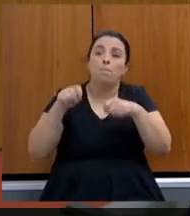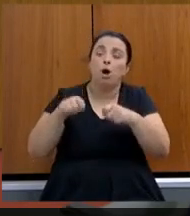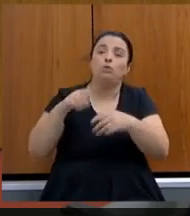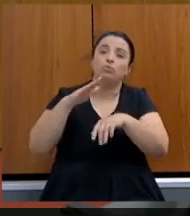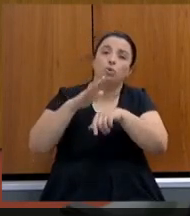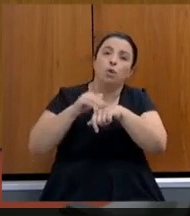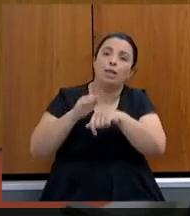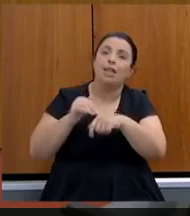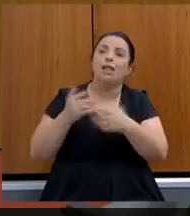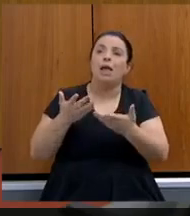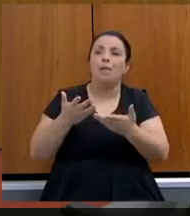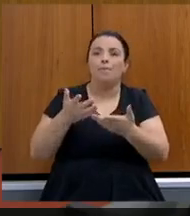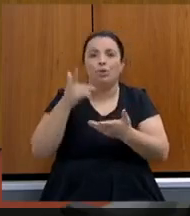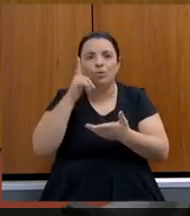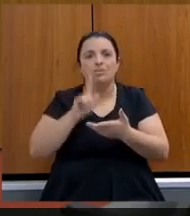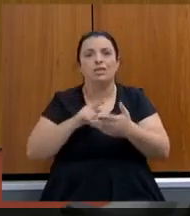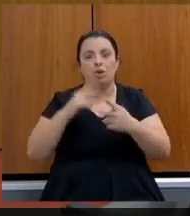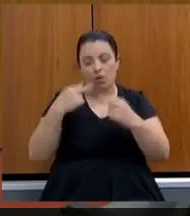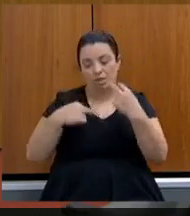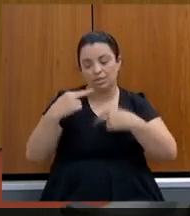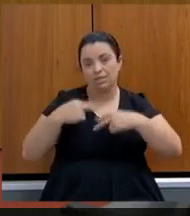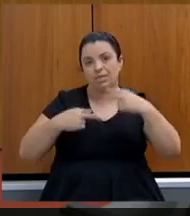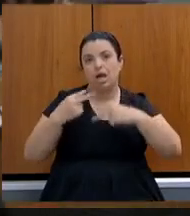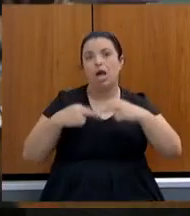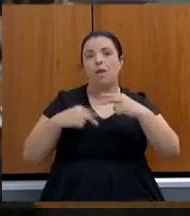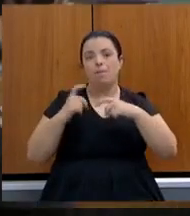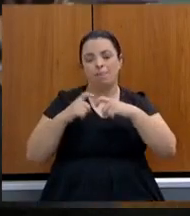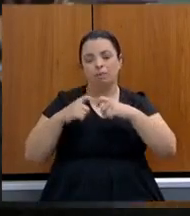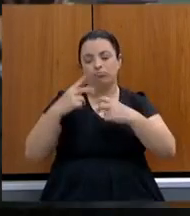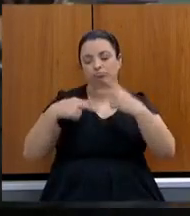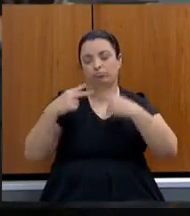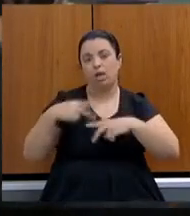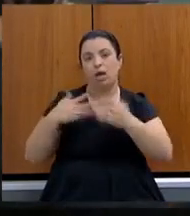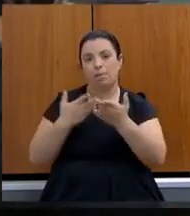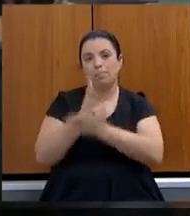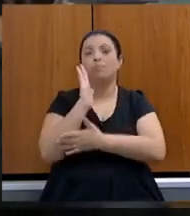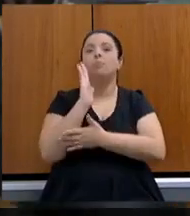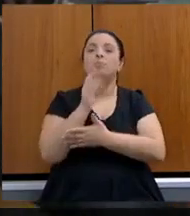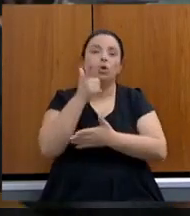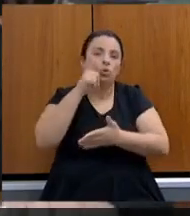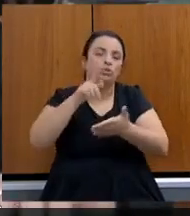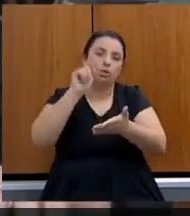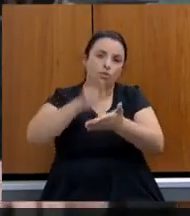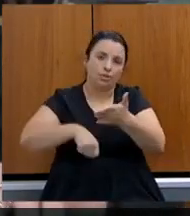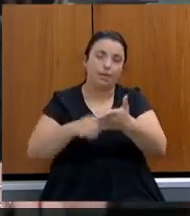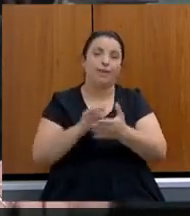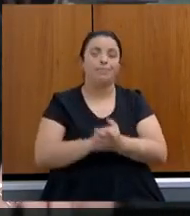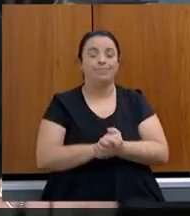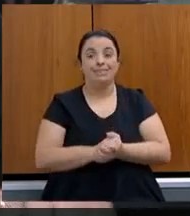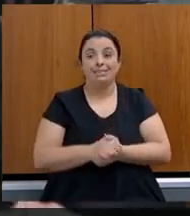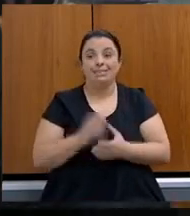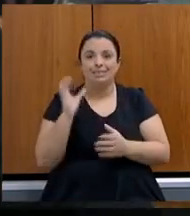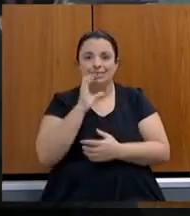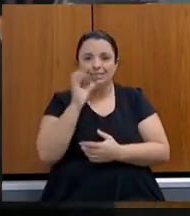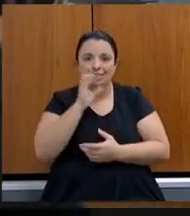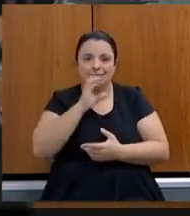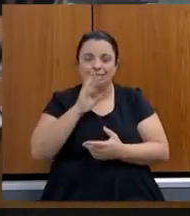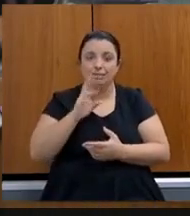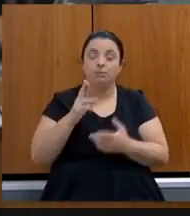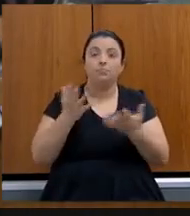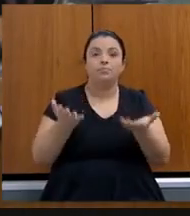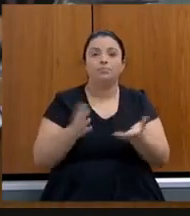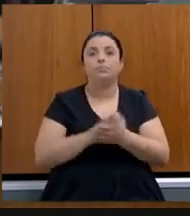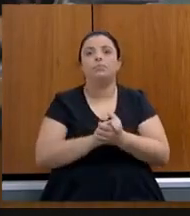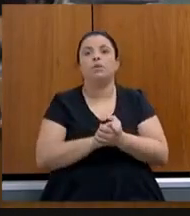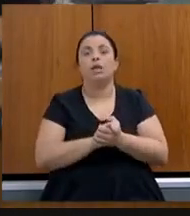cumprimento dos exames pré-admissionais sobre Deixa eu ver se eu consigo correr aqui sobre a